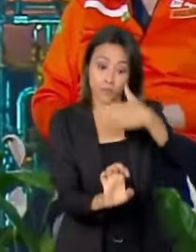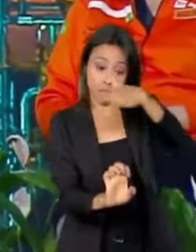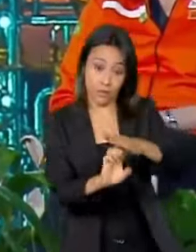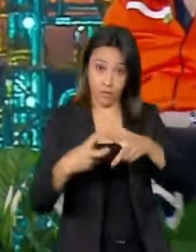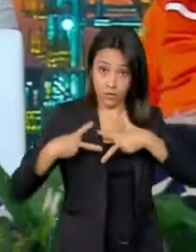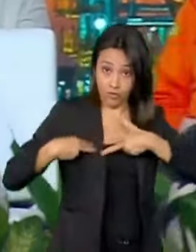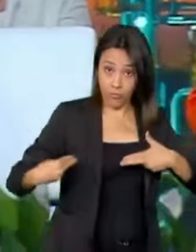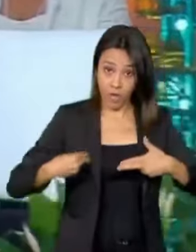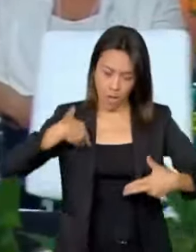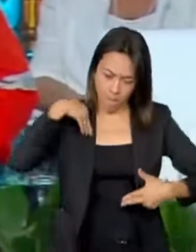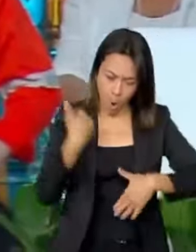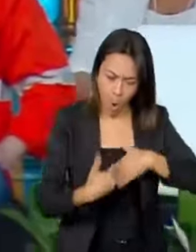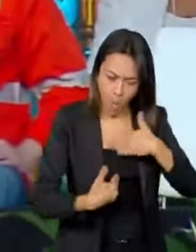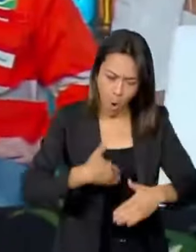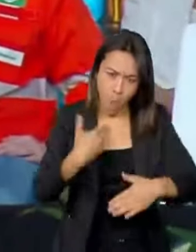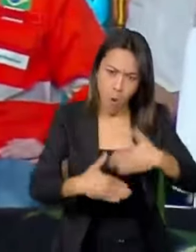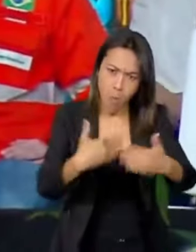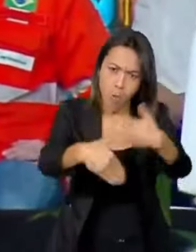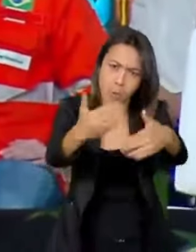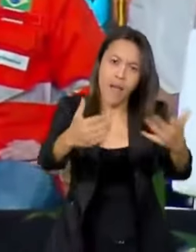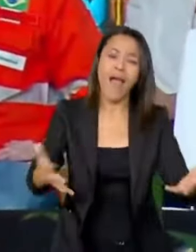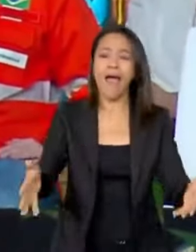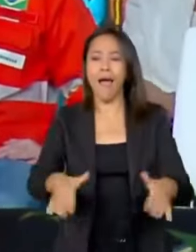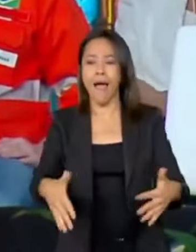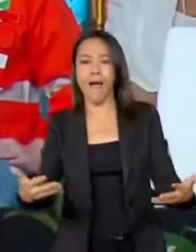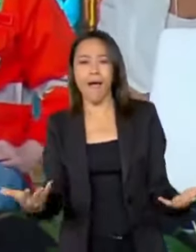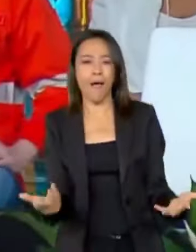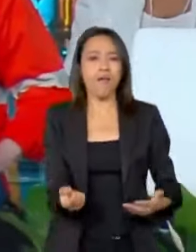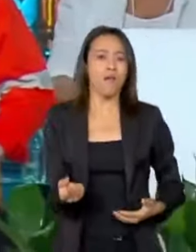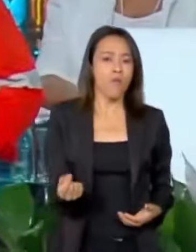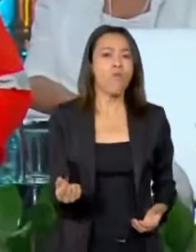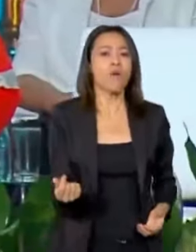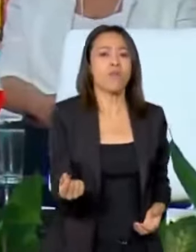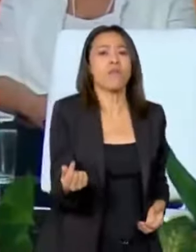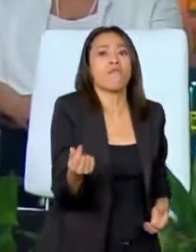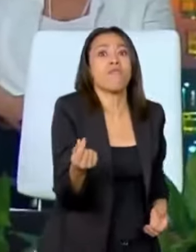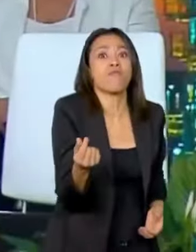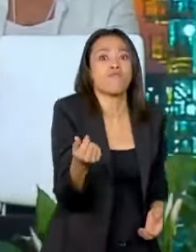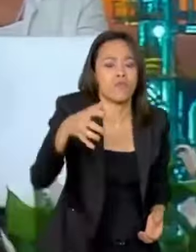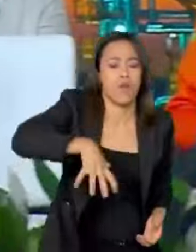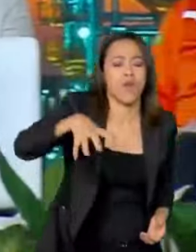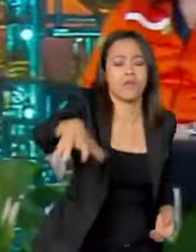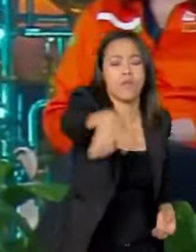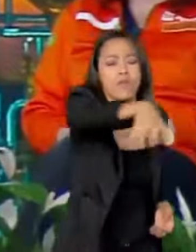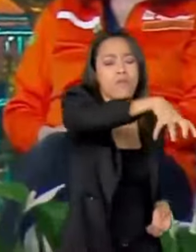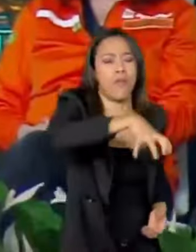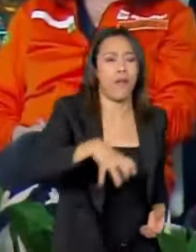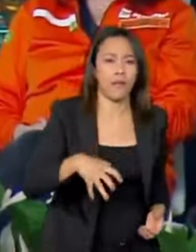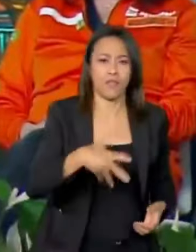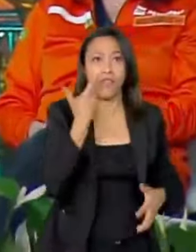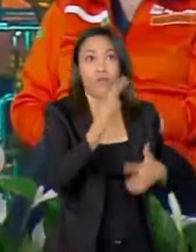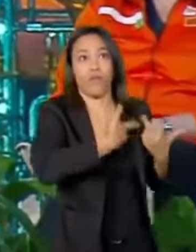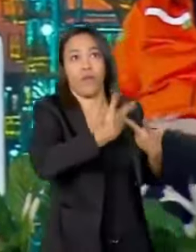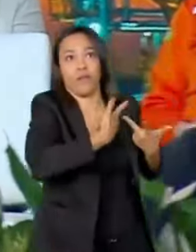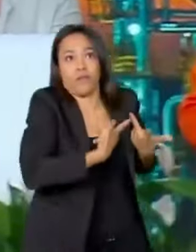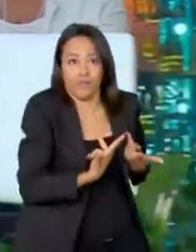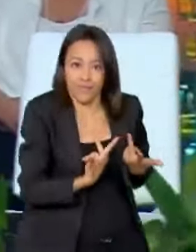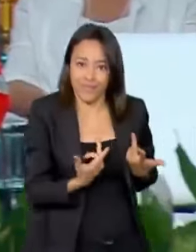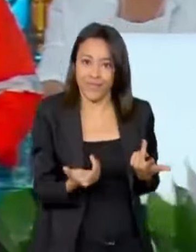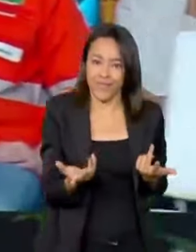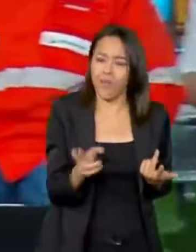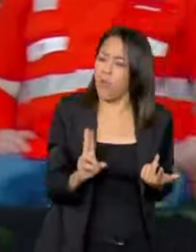Ah, mas agora quanto é que vai custar esse tal de complexo que era de Itaboraí e agora virou complexo,